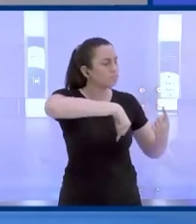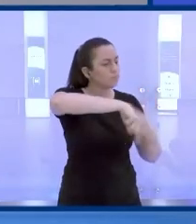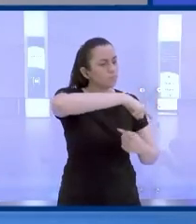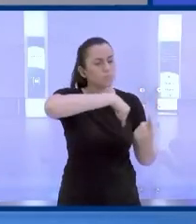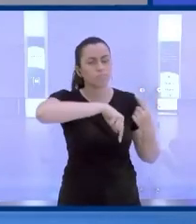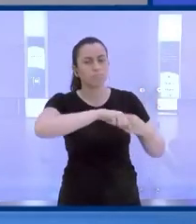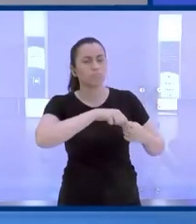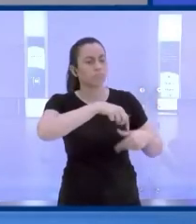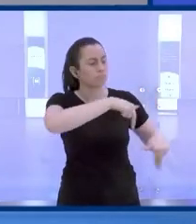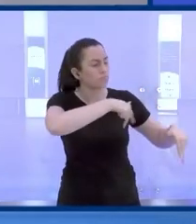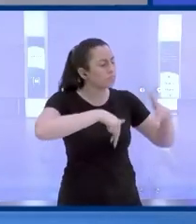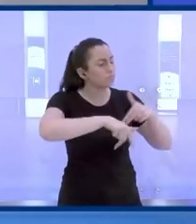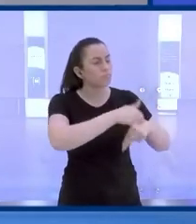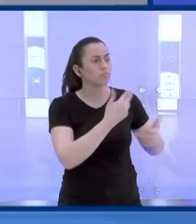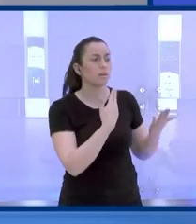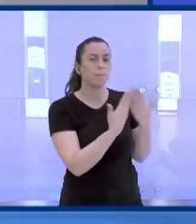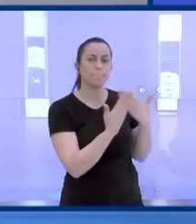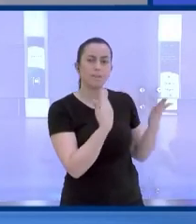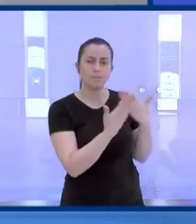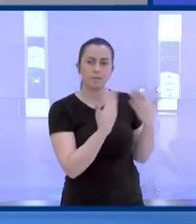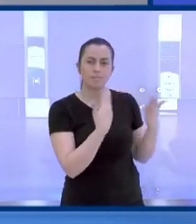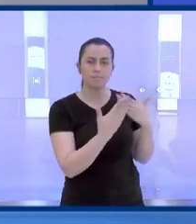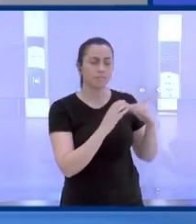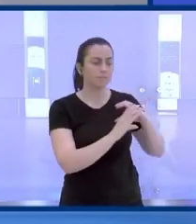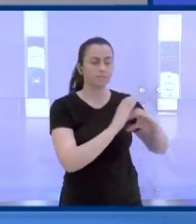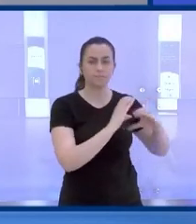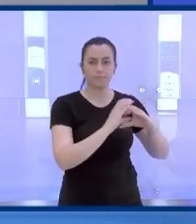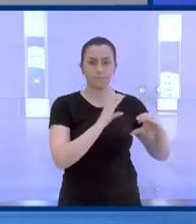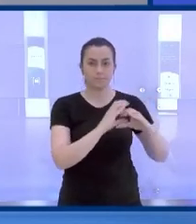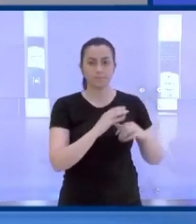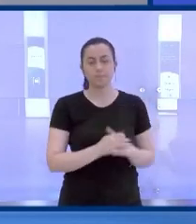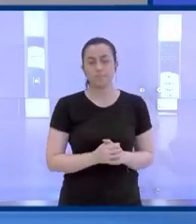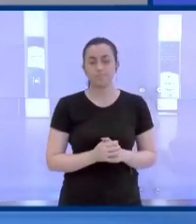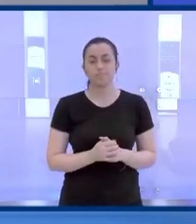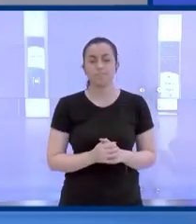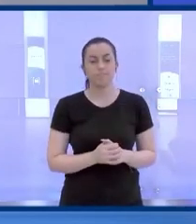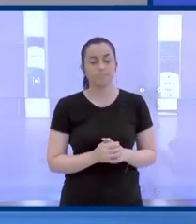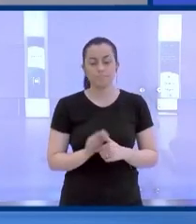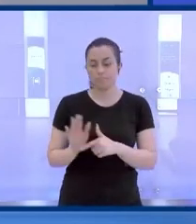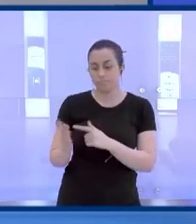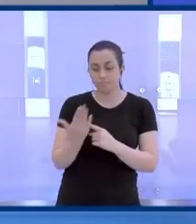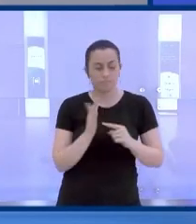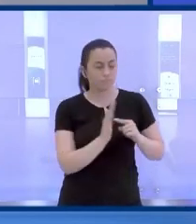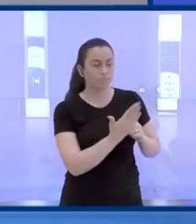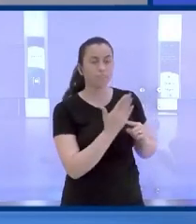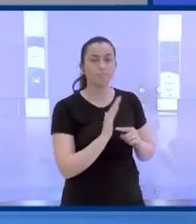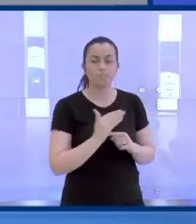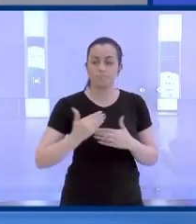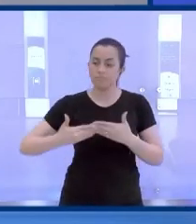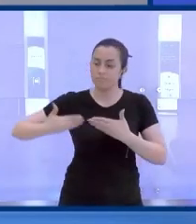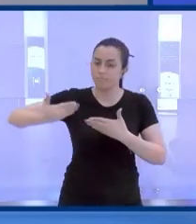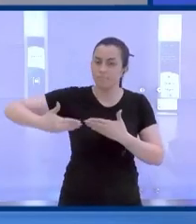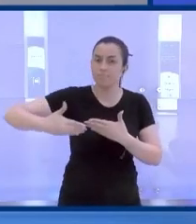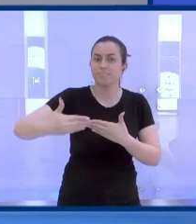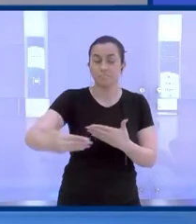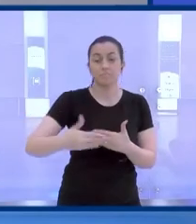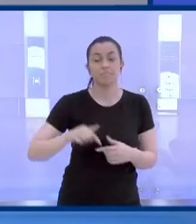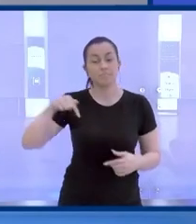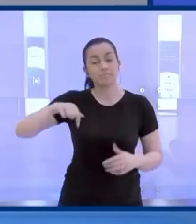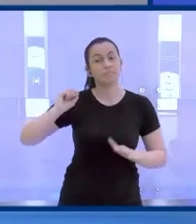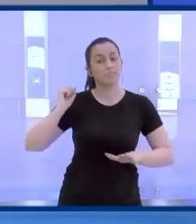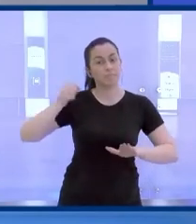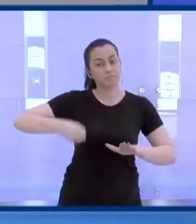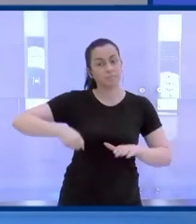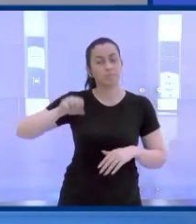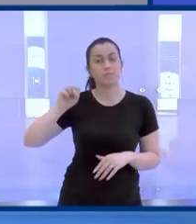que colaboram e têm colaborado muito para esse avanço. O leilão da Sulgás,